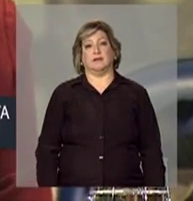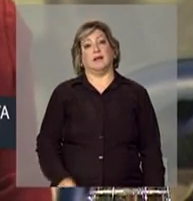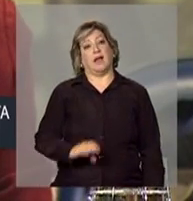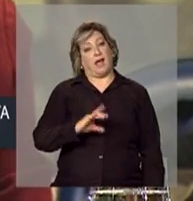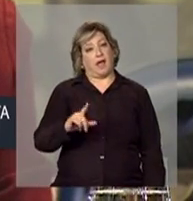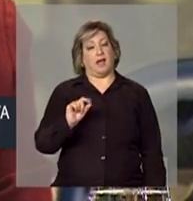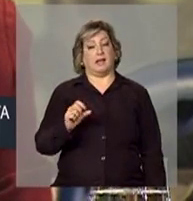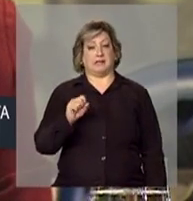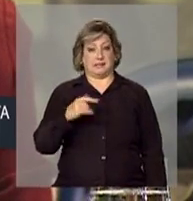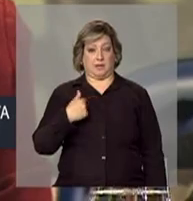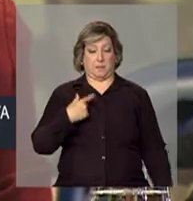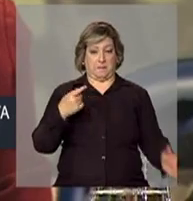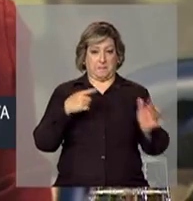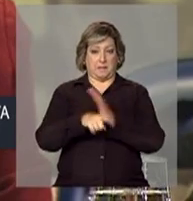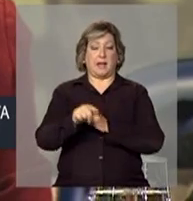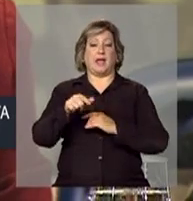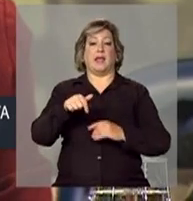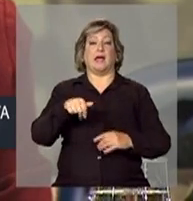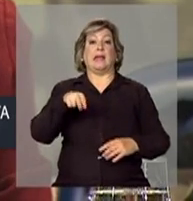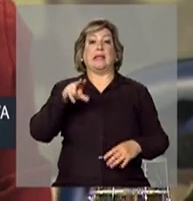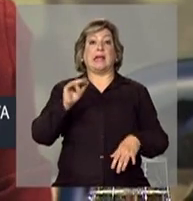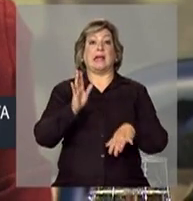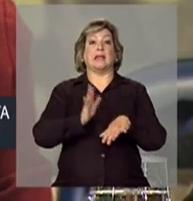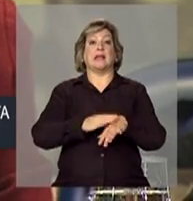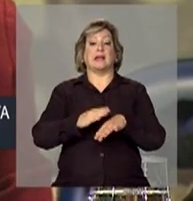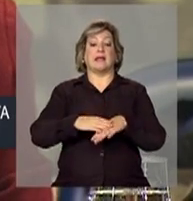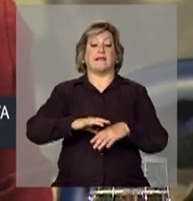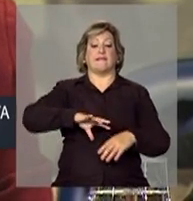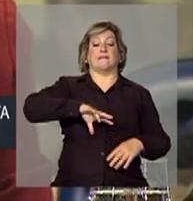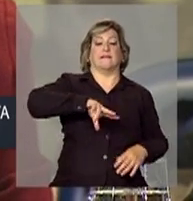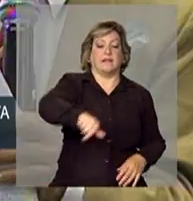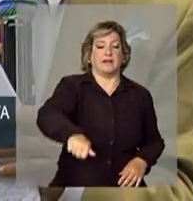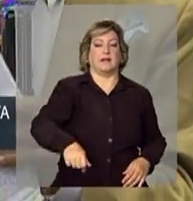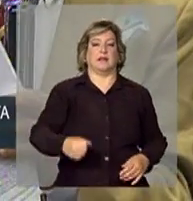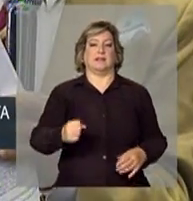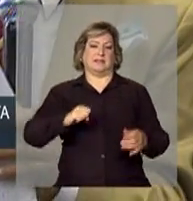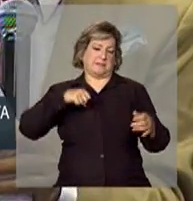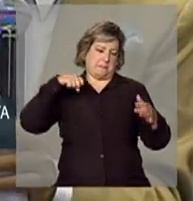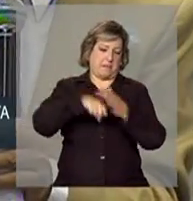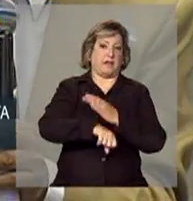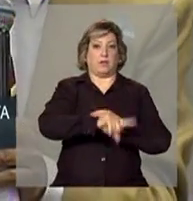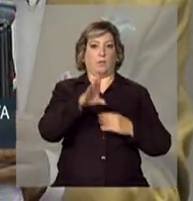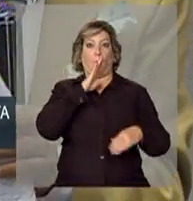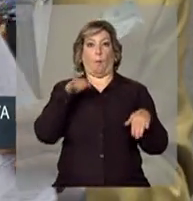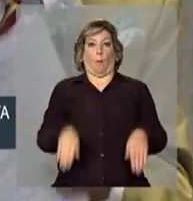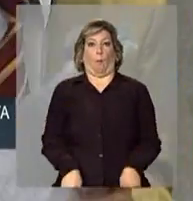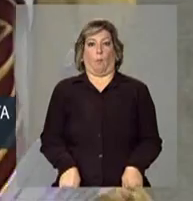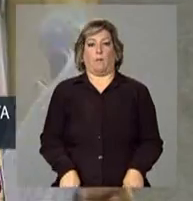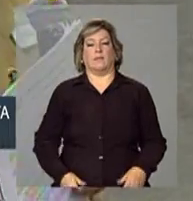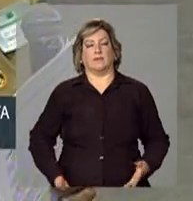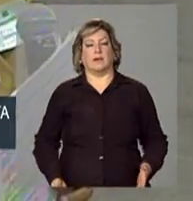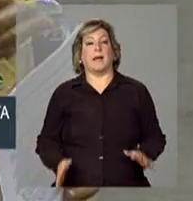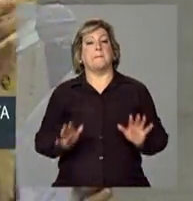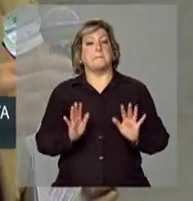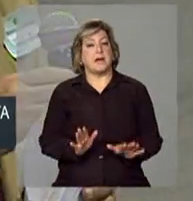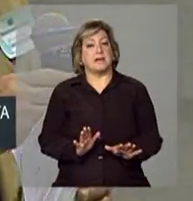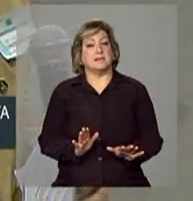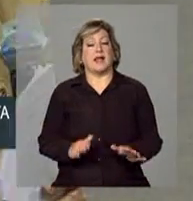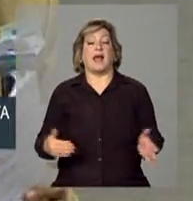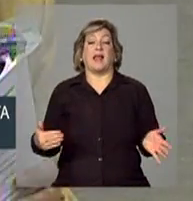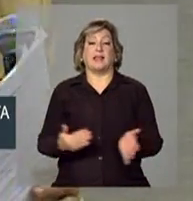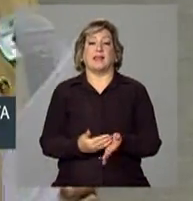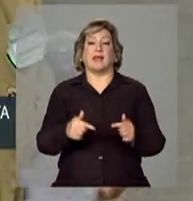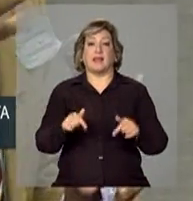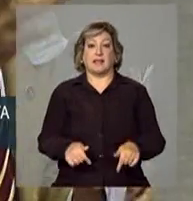perguntasse quem foi sequestrador ou torturador aqui, não haveria nenhuma mão levantada. Mas, até aqui, a gente sabe